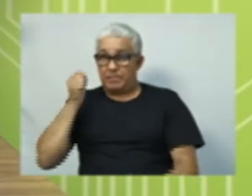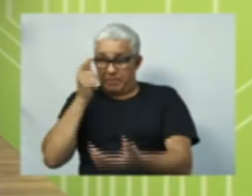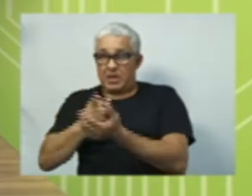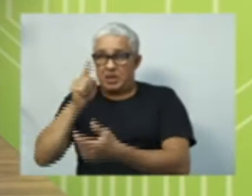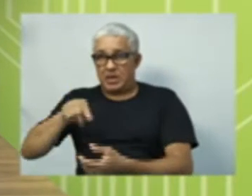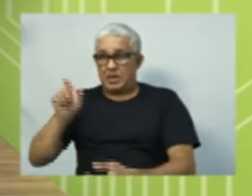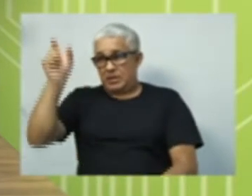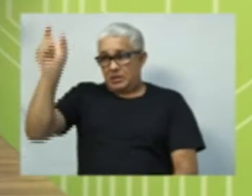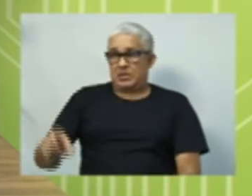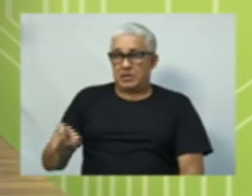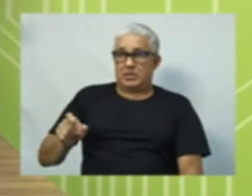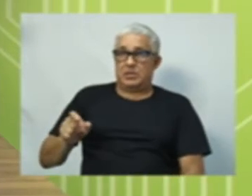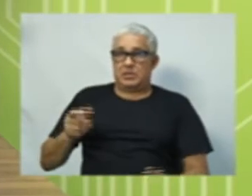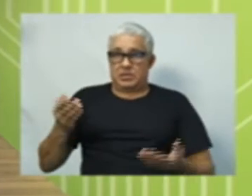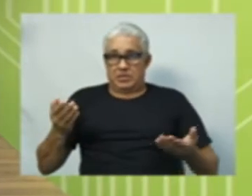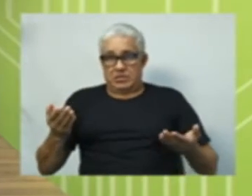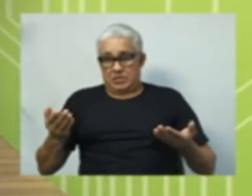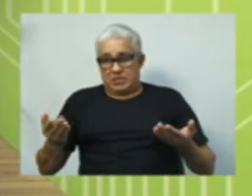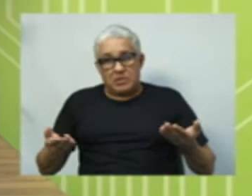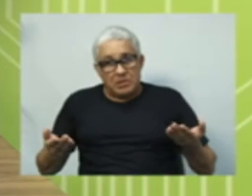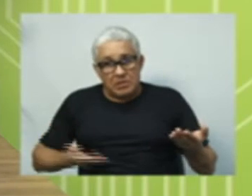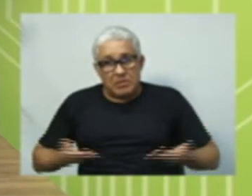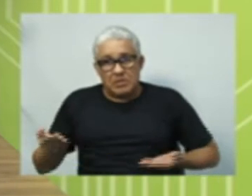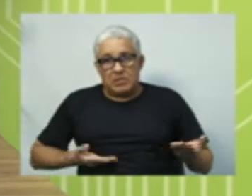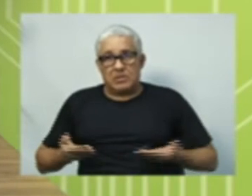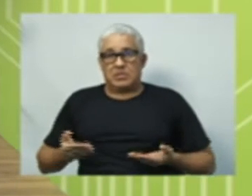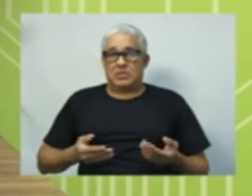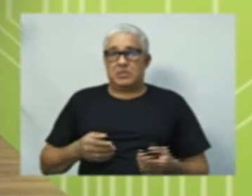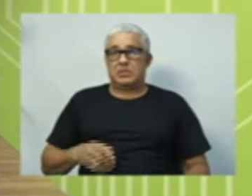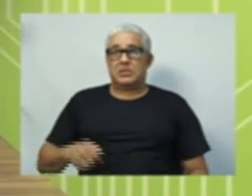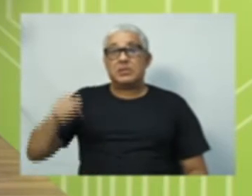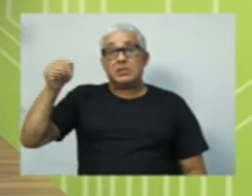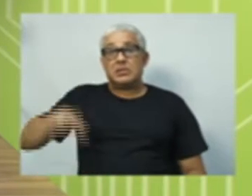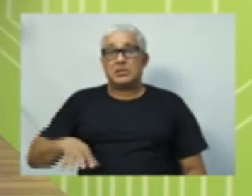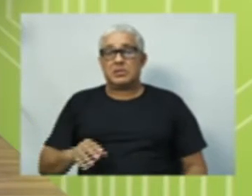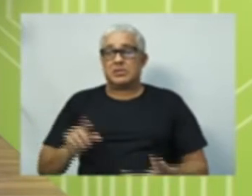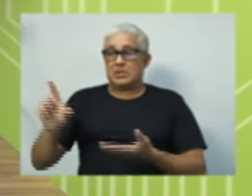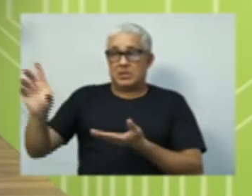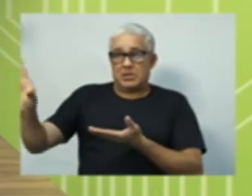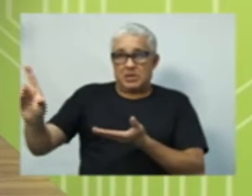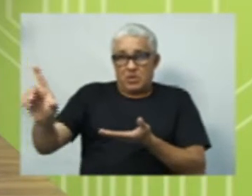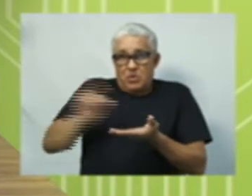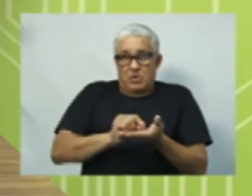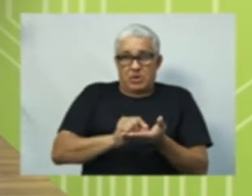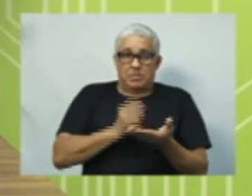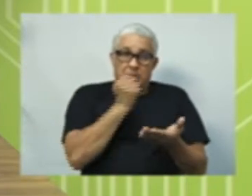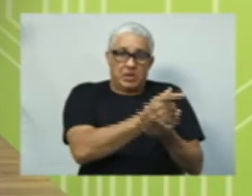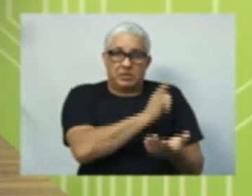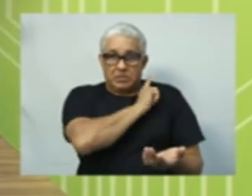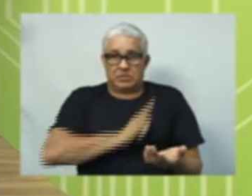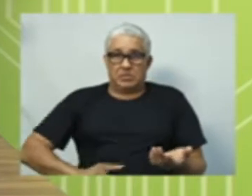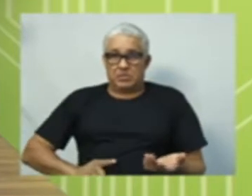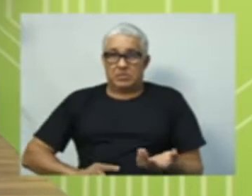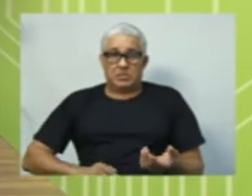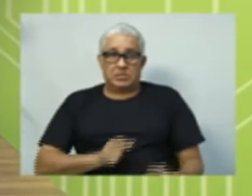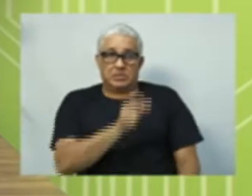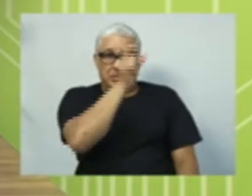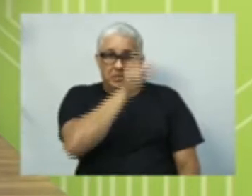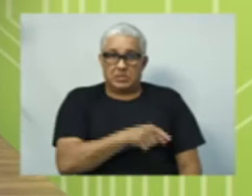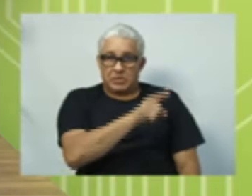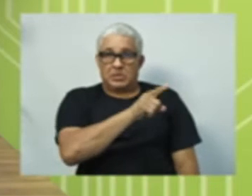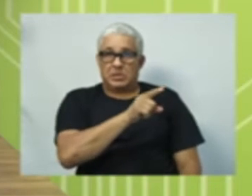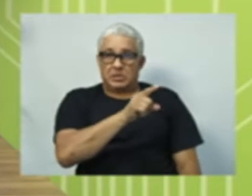salário do empregado. Mas quem arrecada ele, quem recolhe ele para pagar para o governo? O